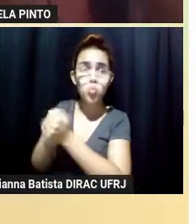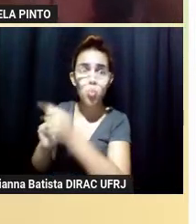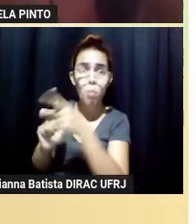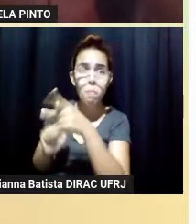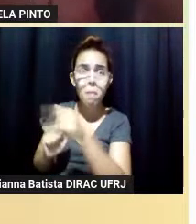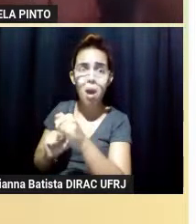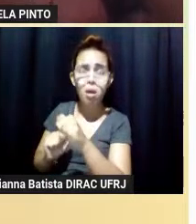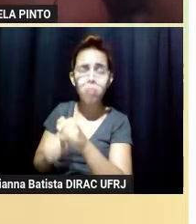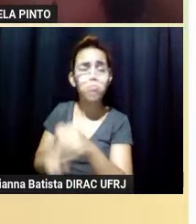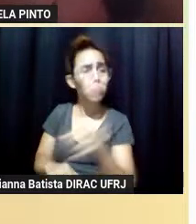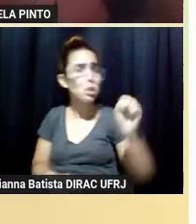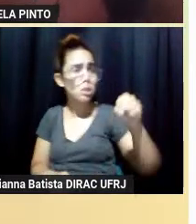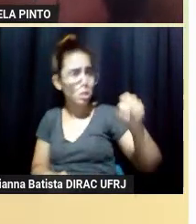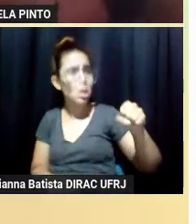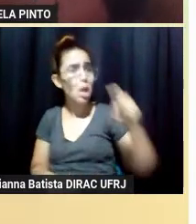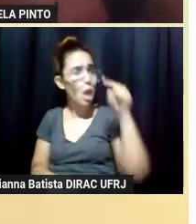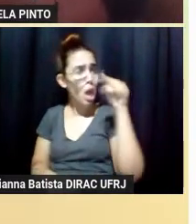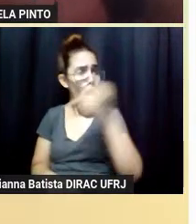pai. Então,